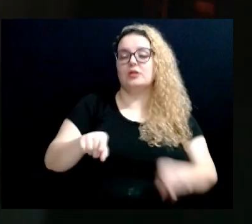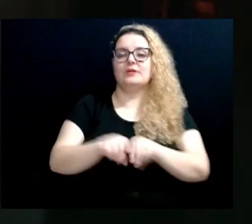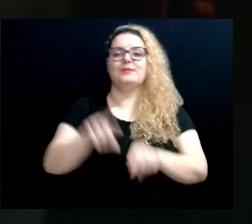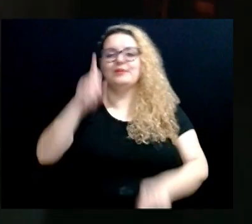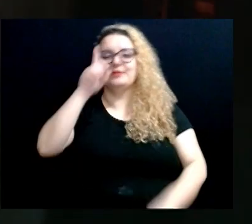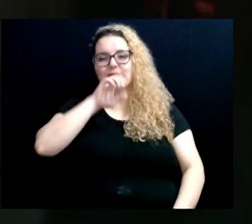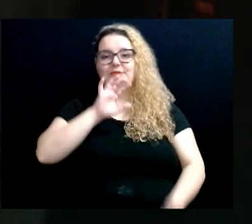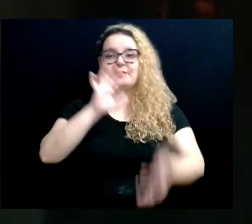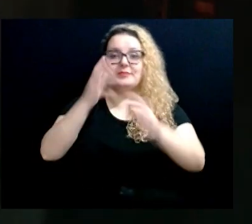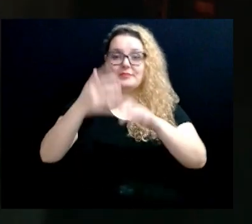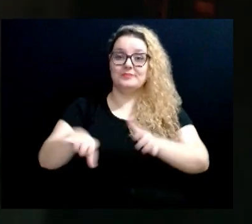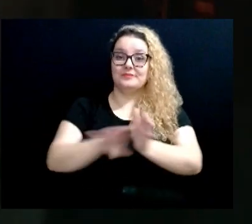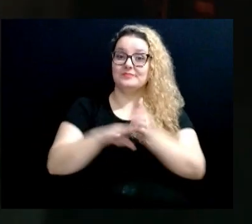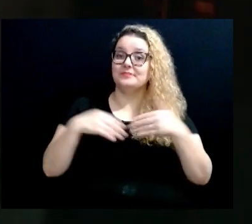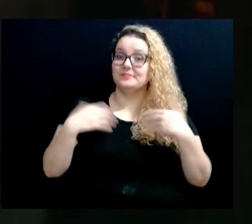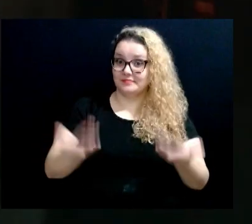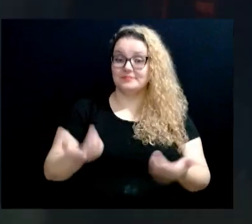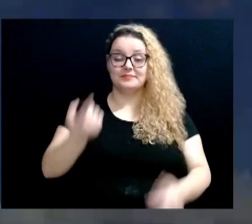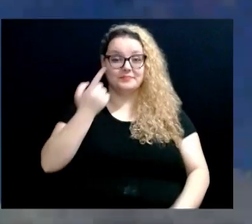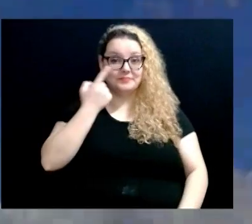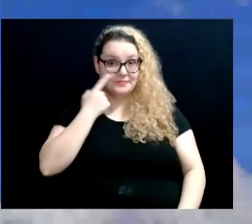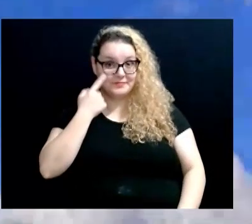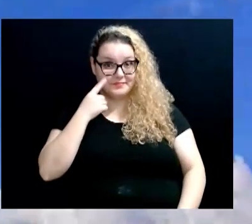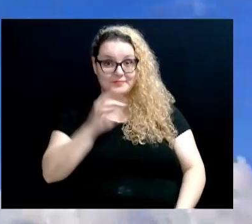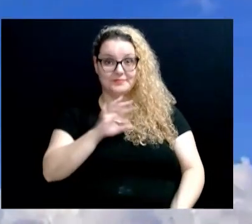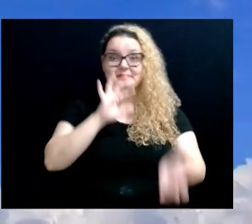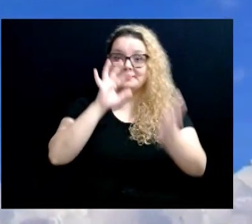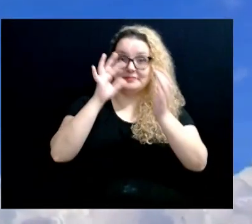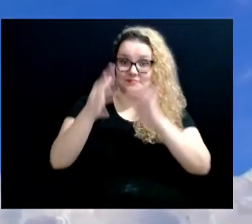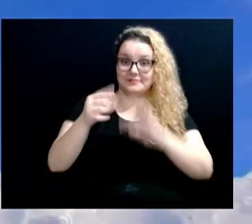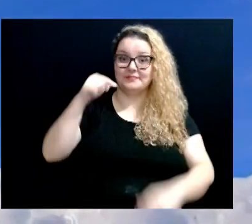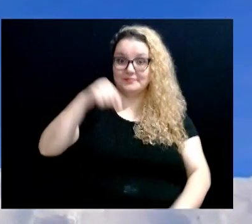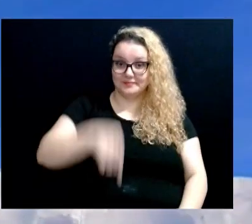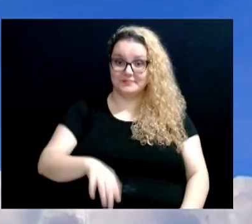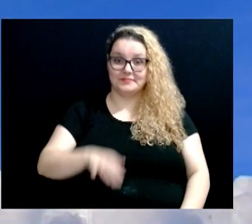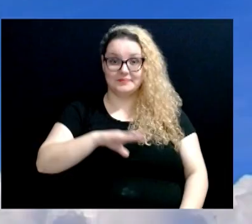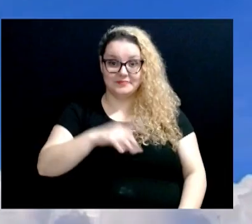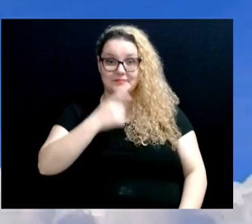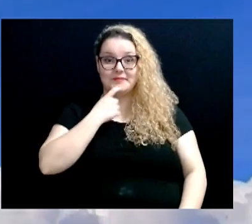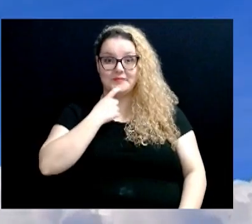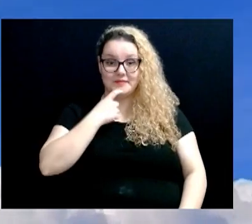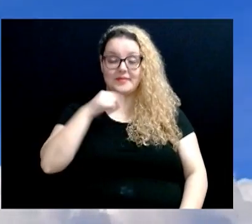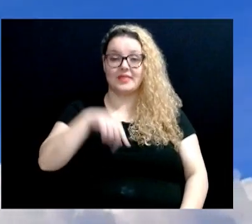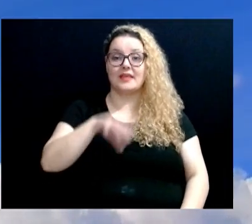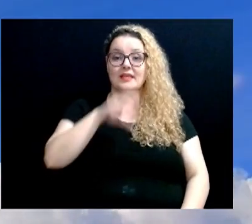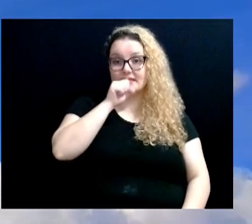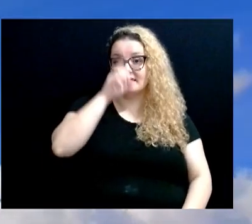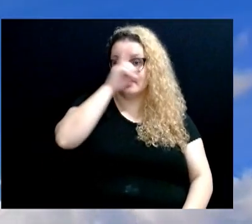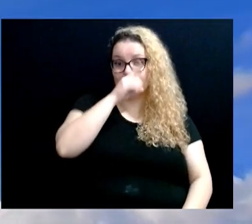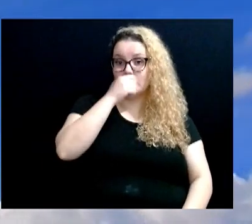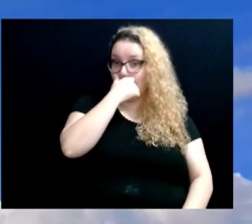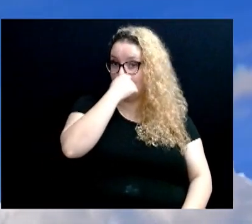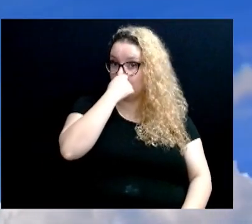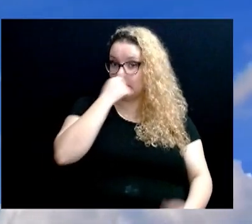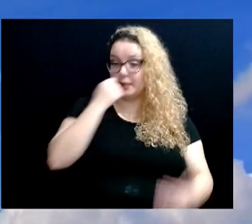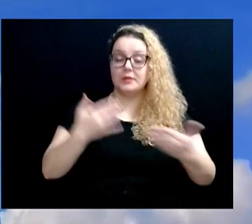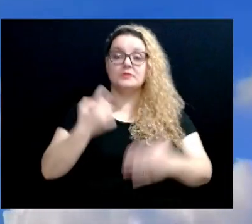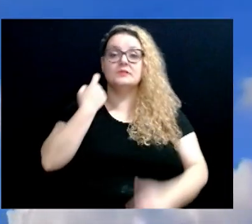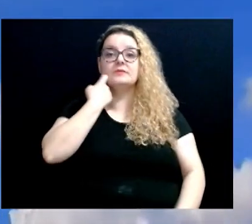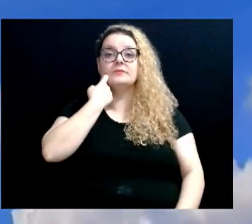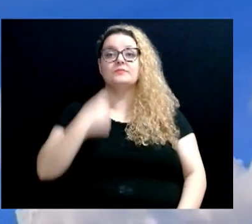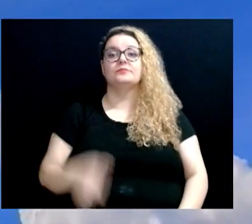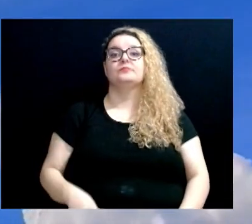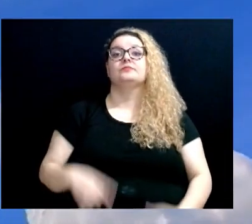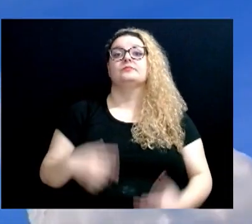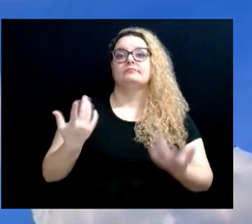para você. Vamos conferir a previsão para Campinas neste final de semana. Hoje, sexta-feira, os termômetros